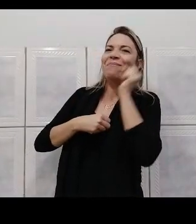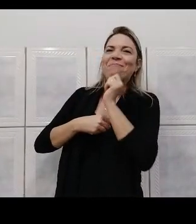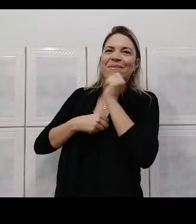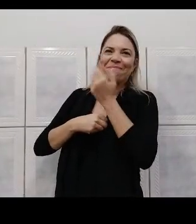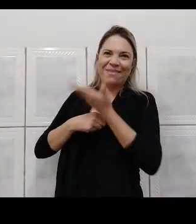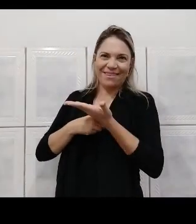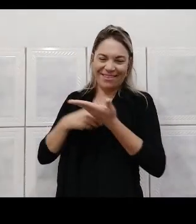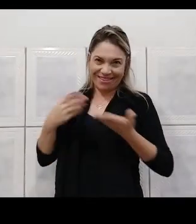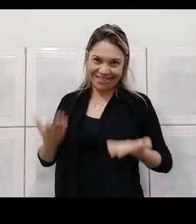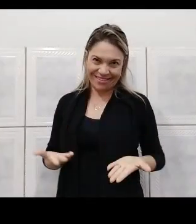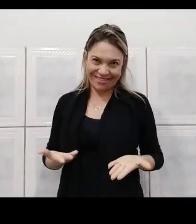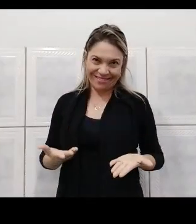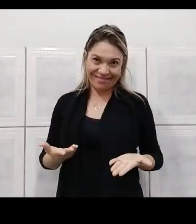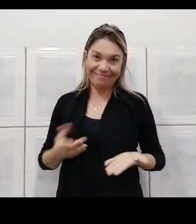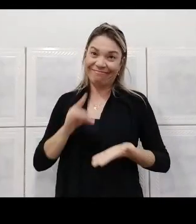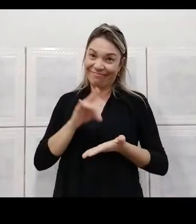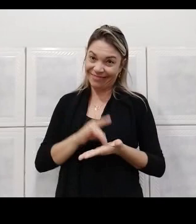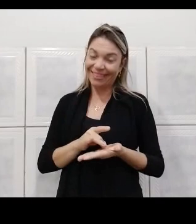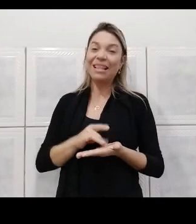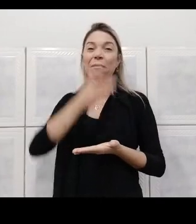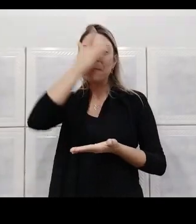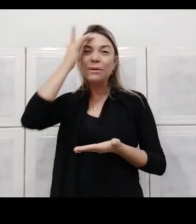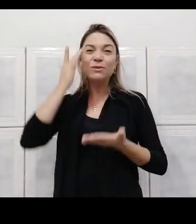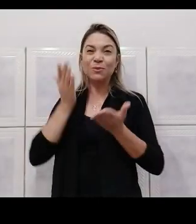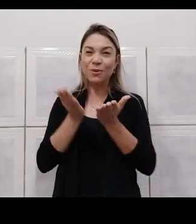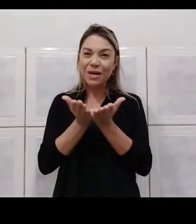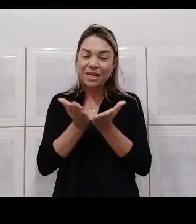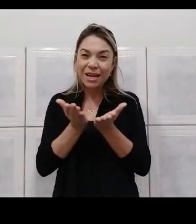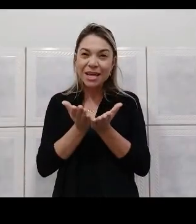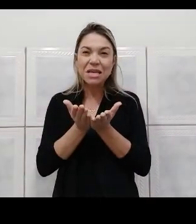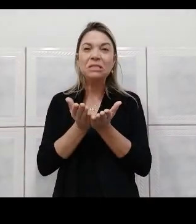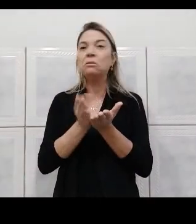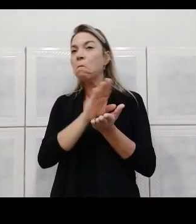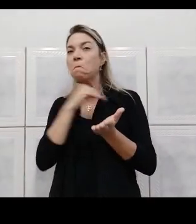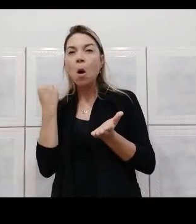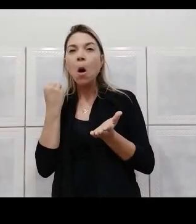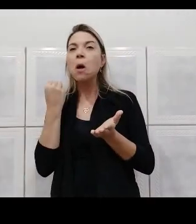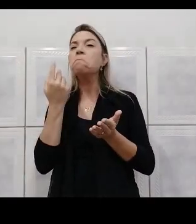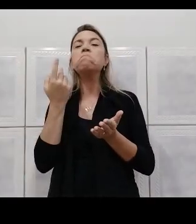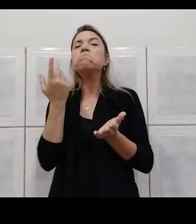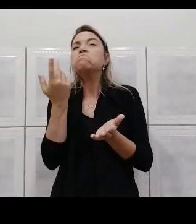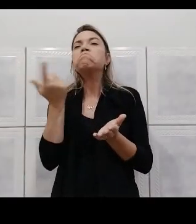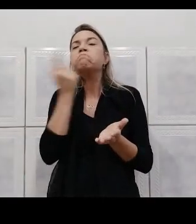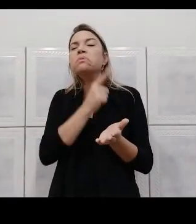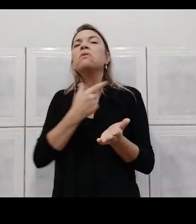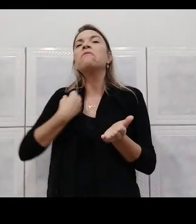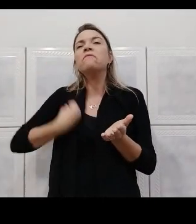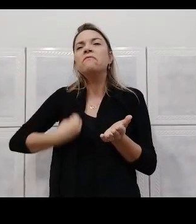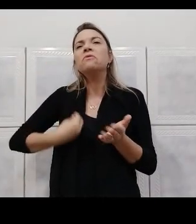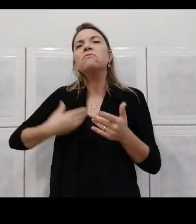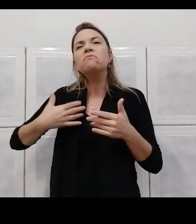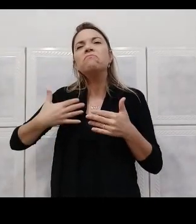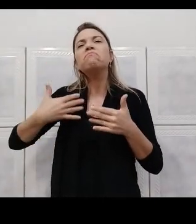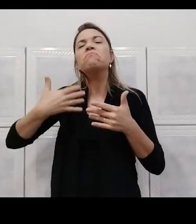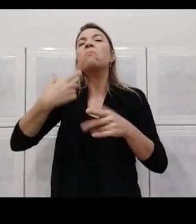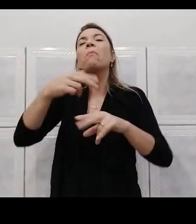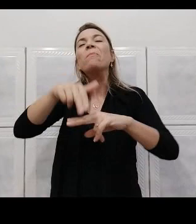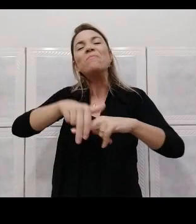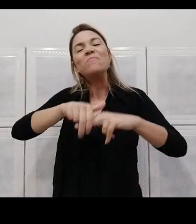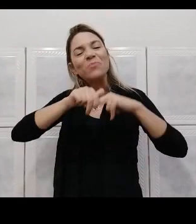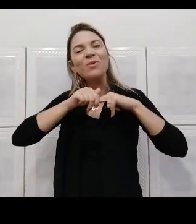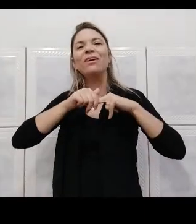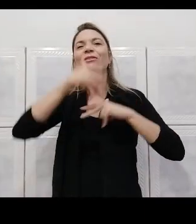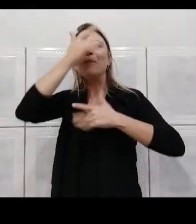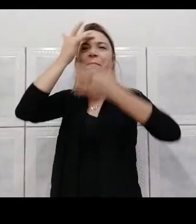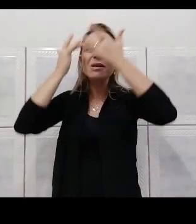falam muito por aqueles que influenciaram, pelas obras que realizaram, pelo trabalho de valor que puderam empreender